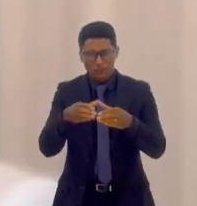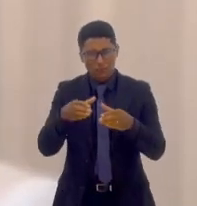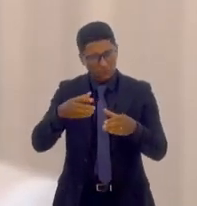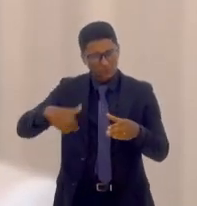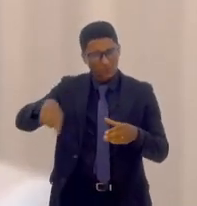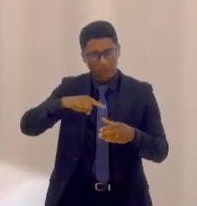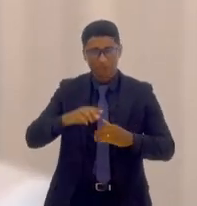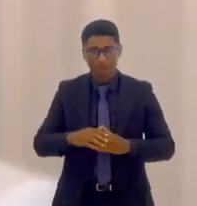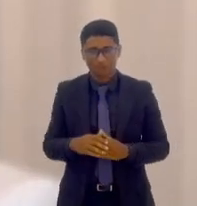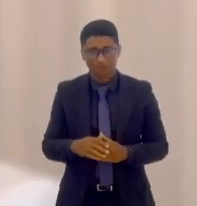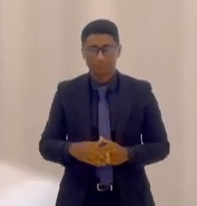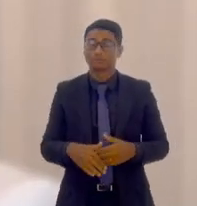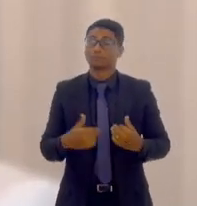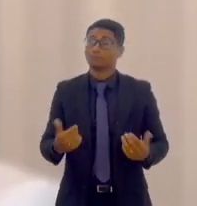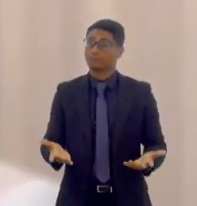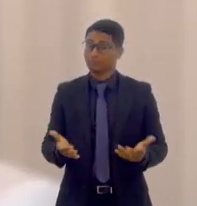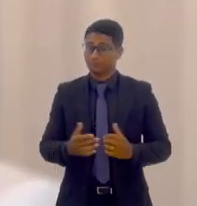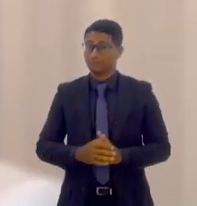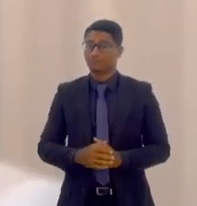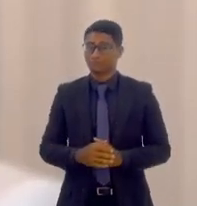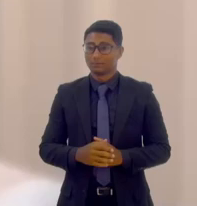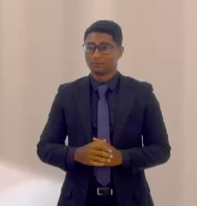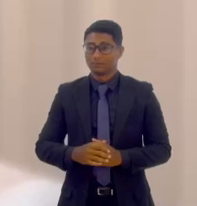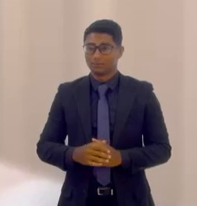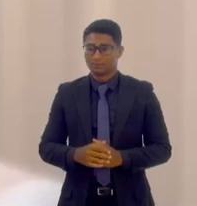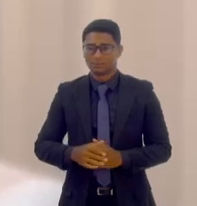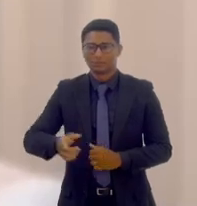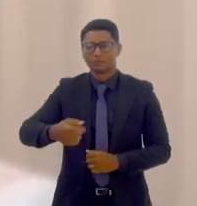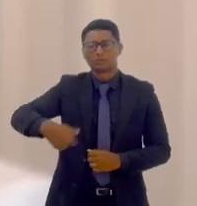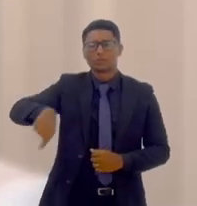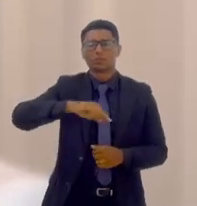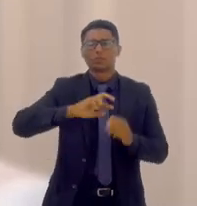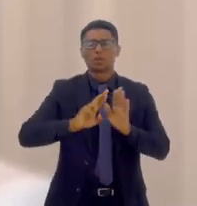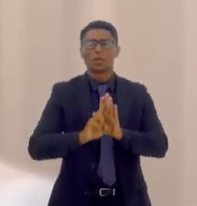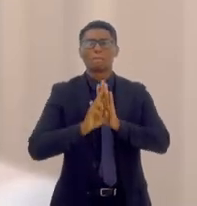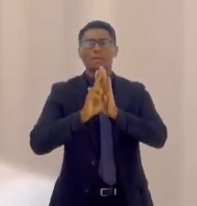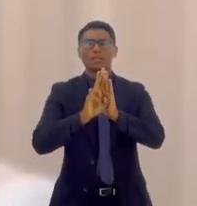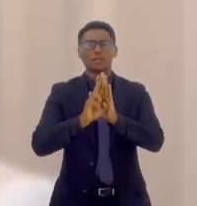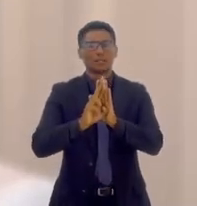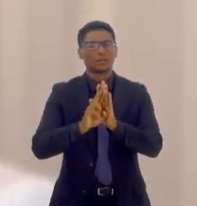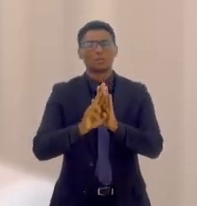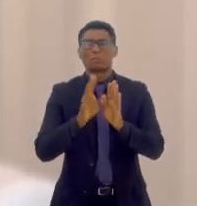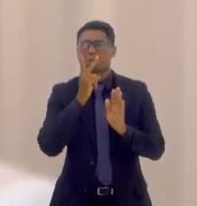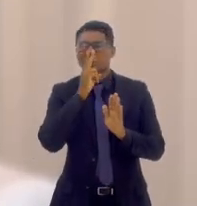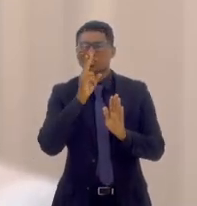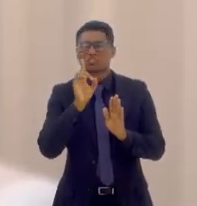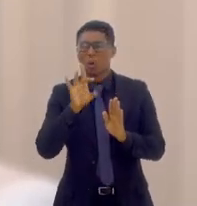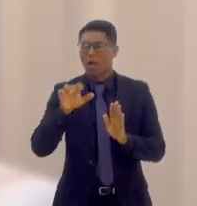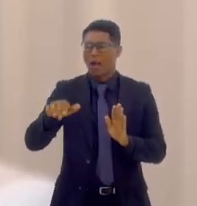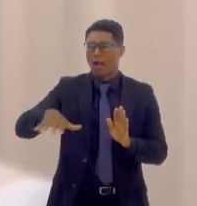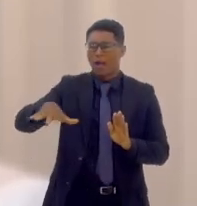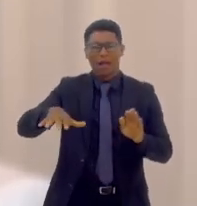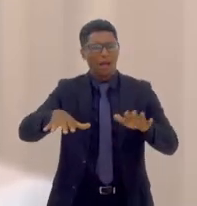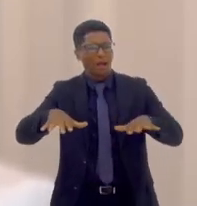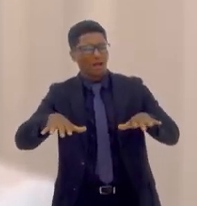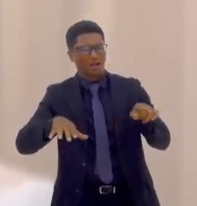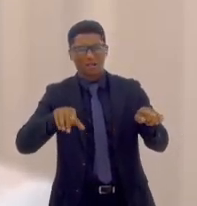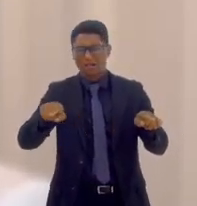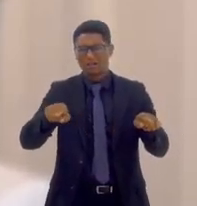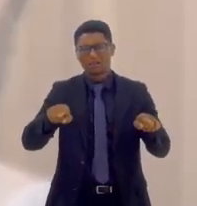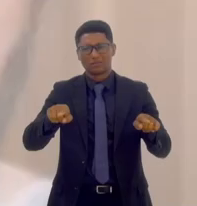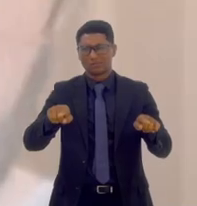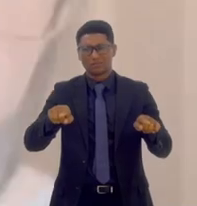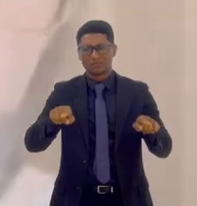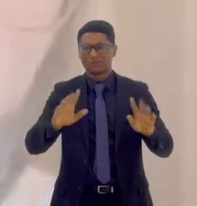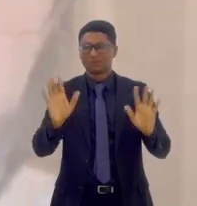O que eu estou querendo dizer com isso é que a gente não representa o setor A ou o setor B, como é muito comumente acontece. Tem uma entidade